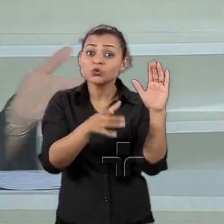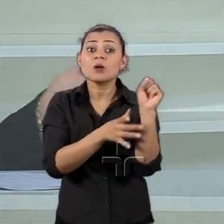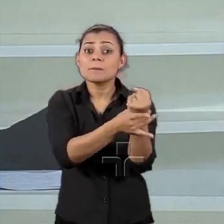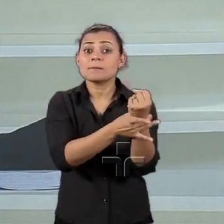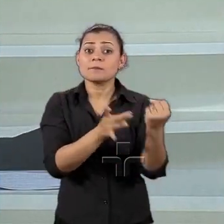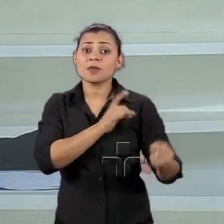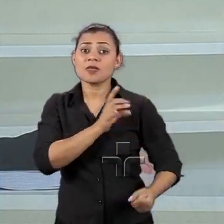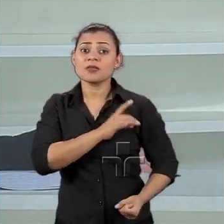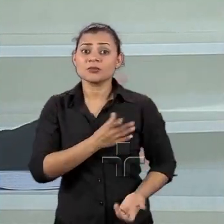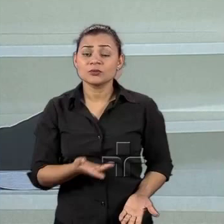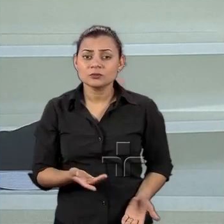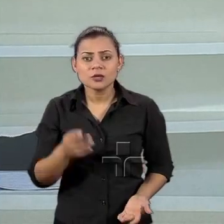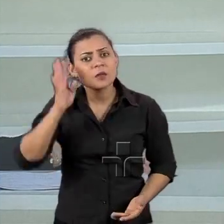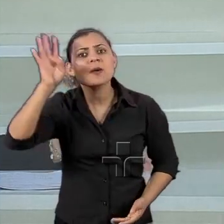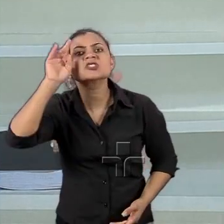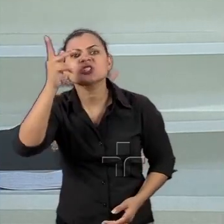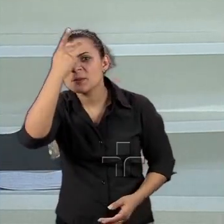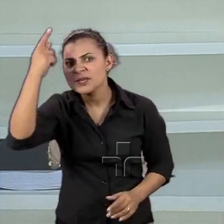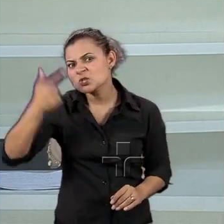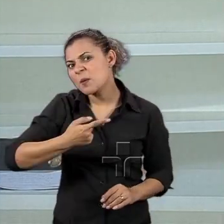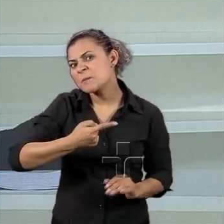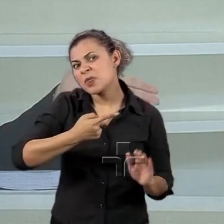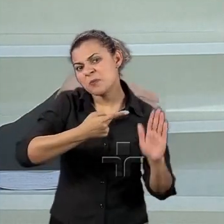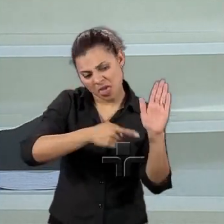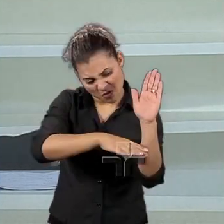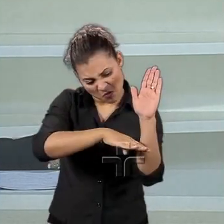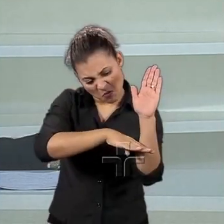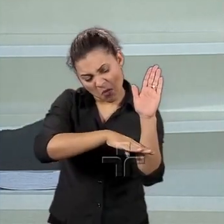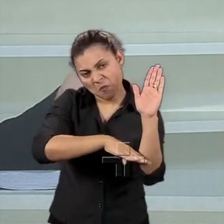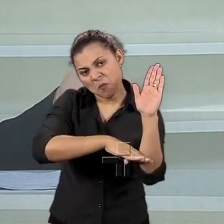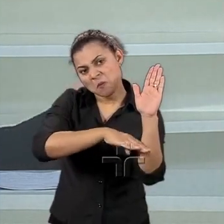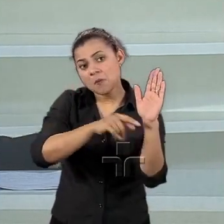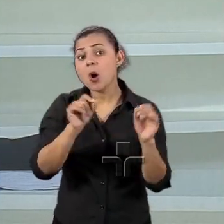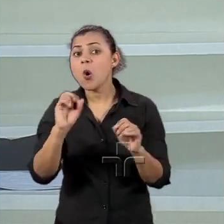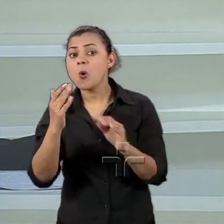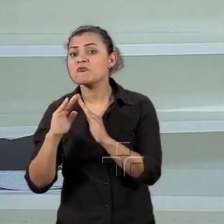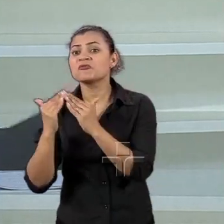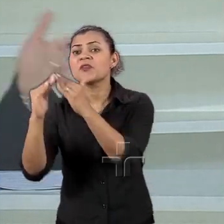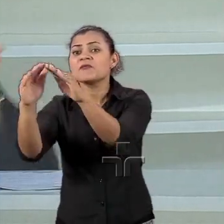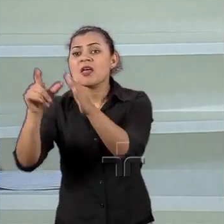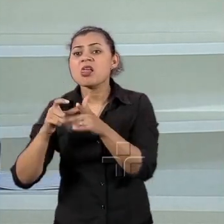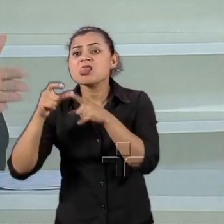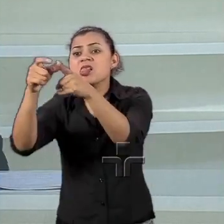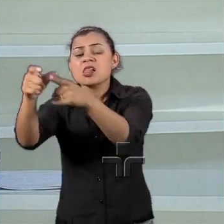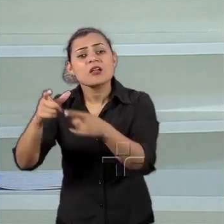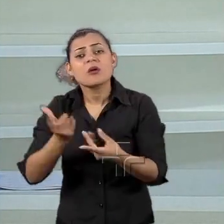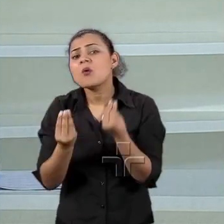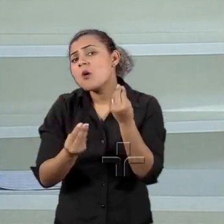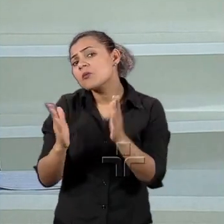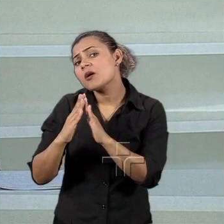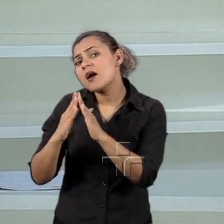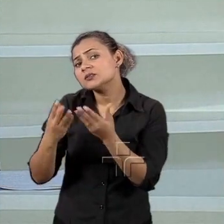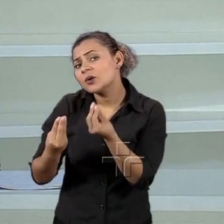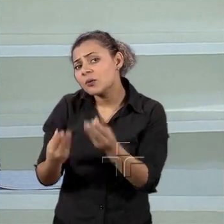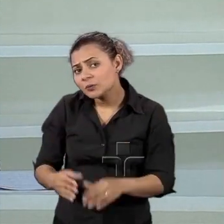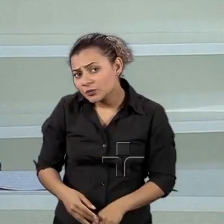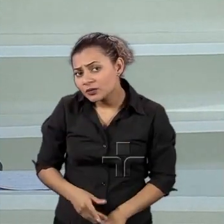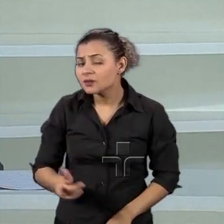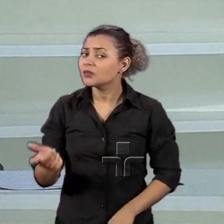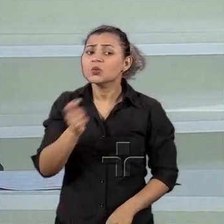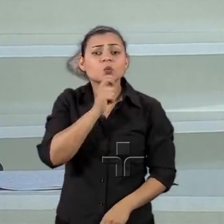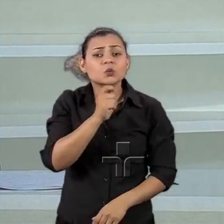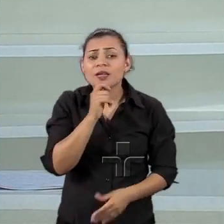pública. Imagine quem mora no térreo, numa casa, numa favela, num bairro afastado, onde sequer tem um